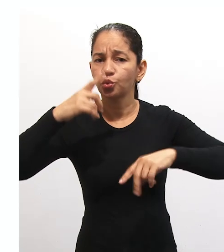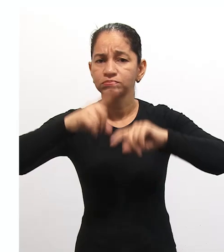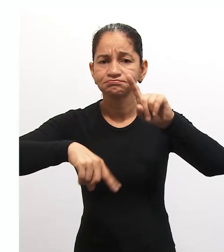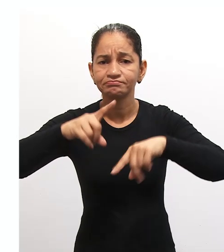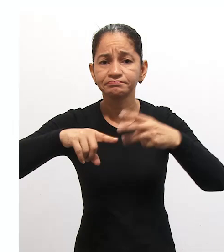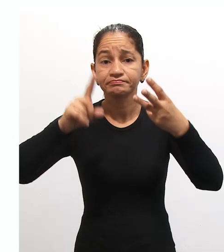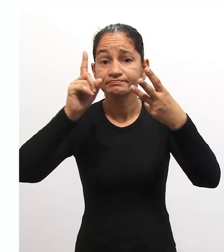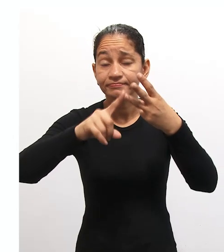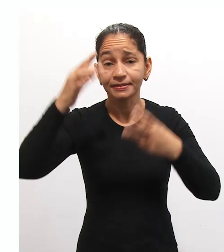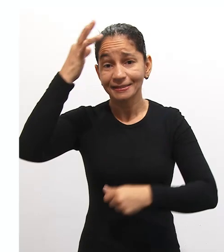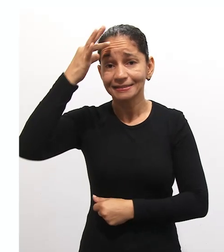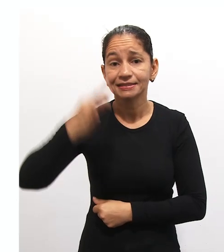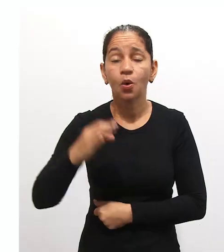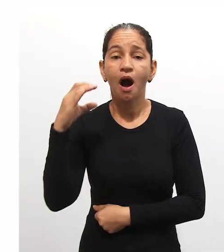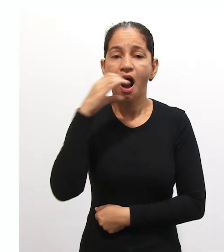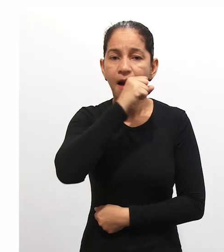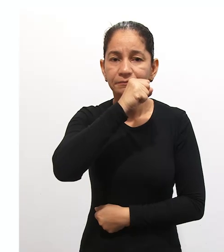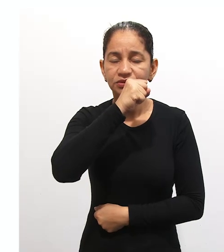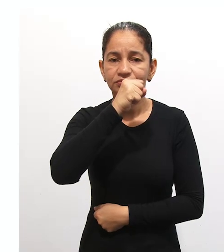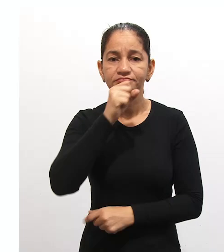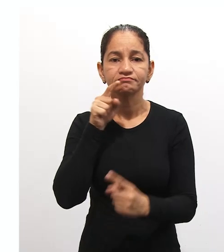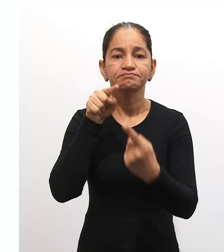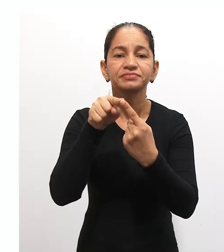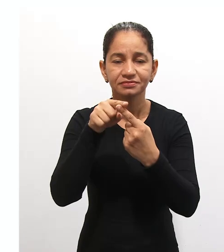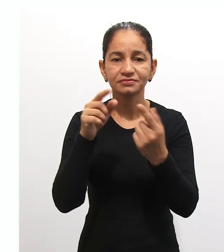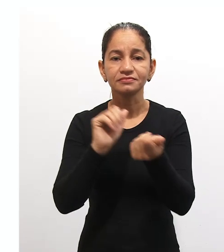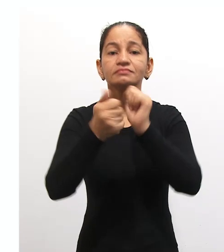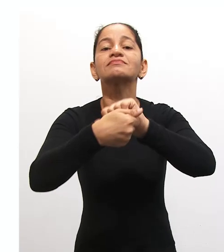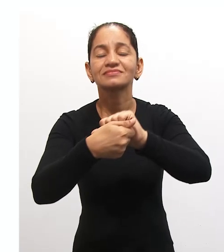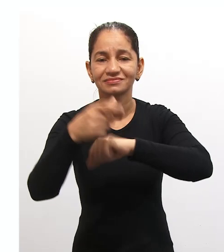mais rápidas e precisas. Elas